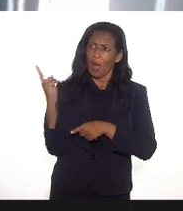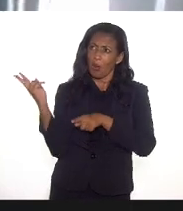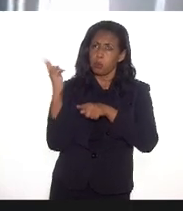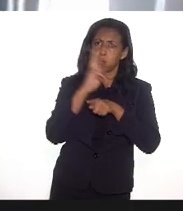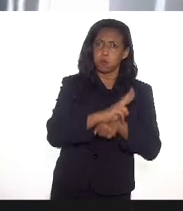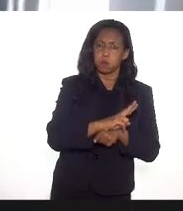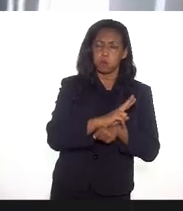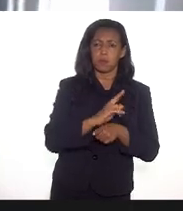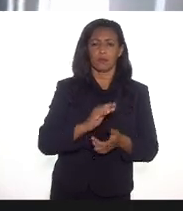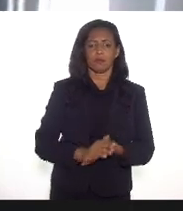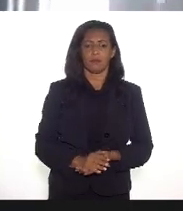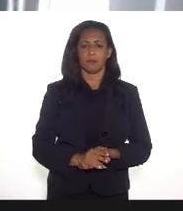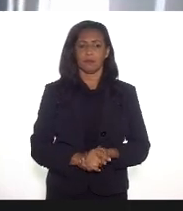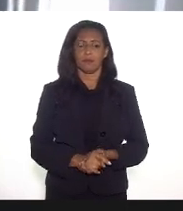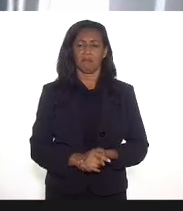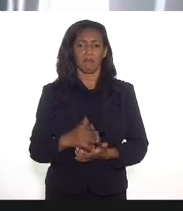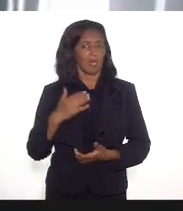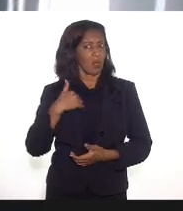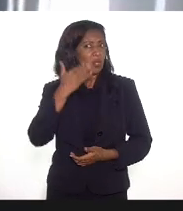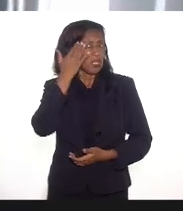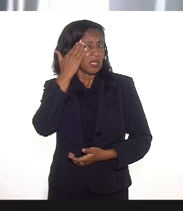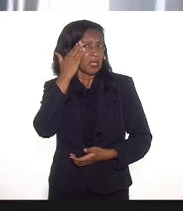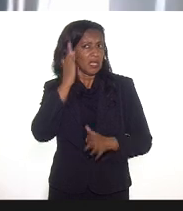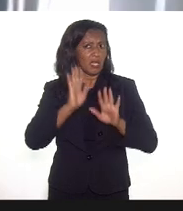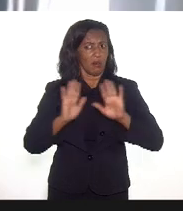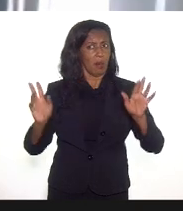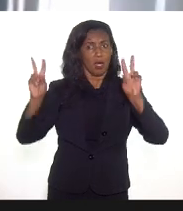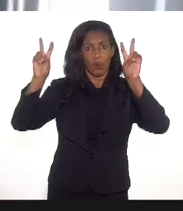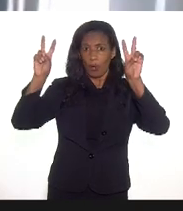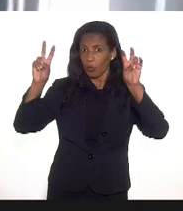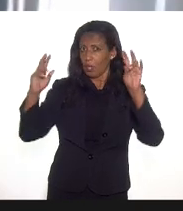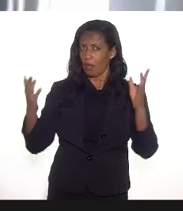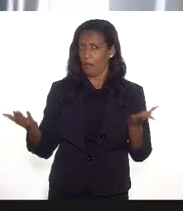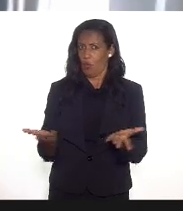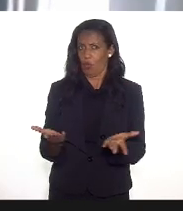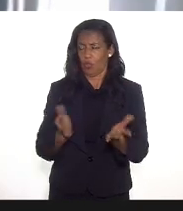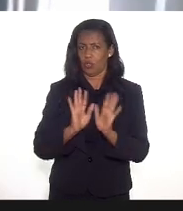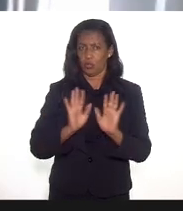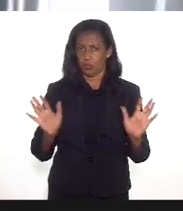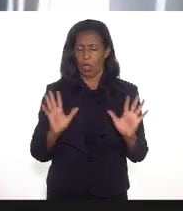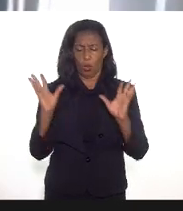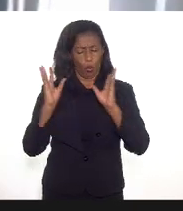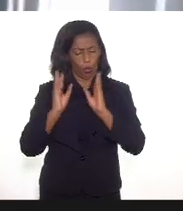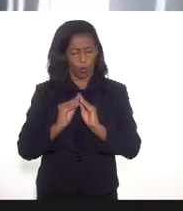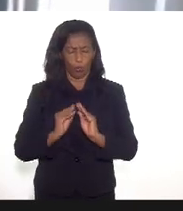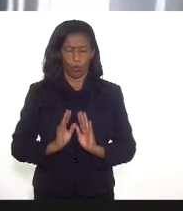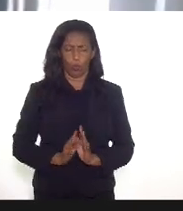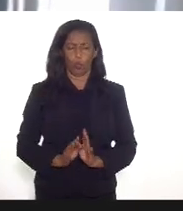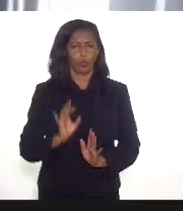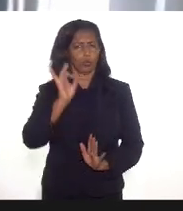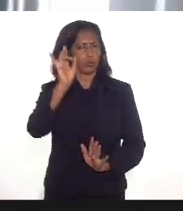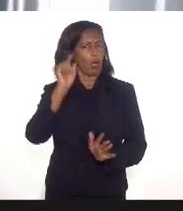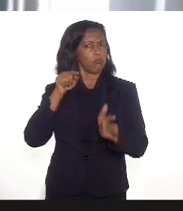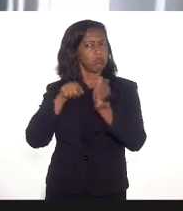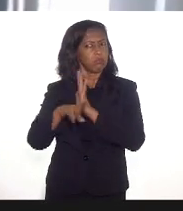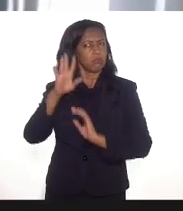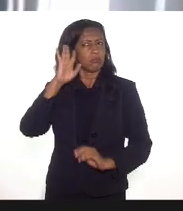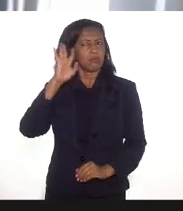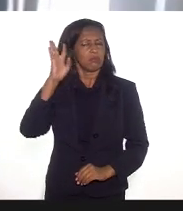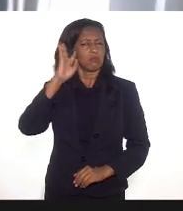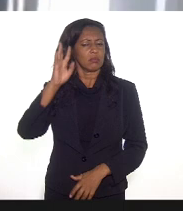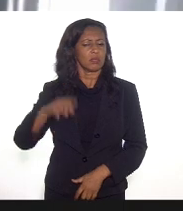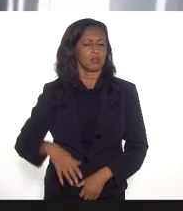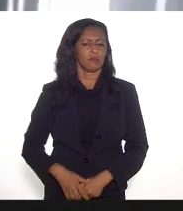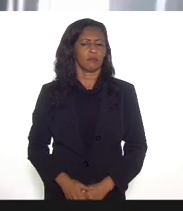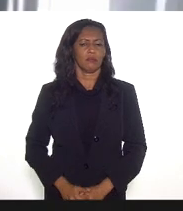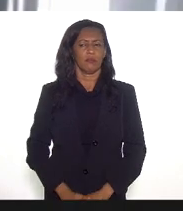dava a gente algumas salvaguardas. Então, queria entender, mas esse não é o nosso tema aqui, Luiz Paulo, eu concluo e deixo aqui essas reflexões